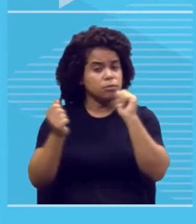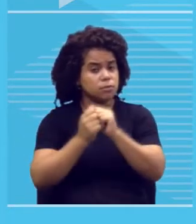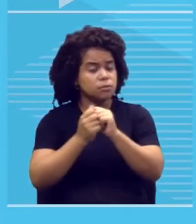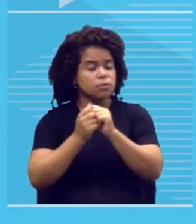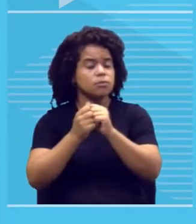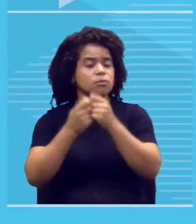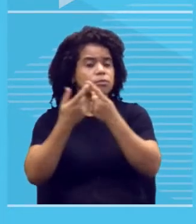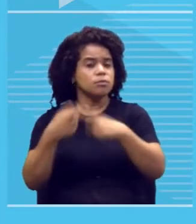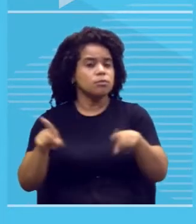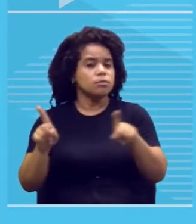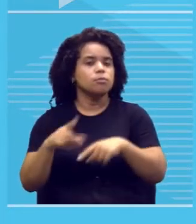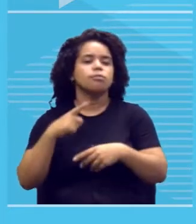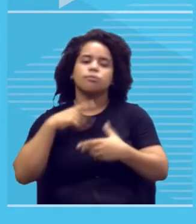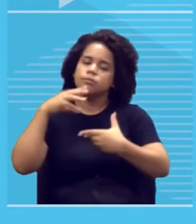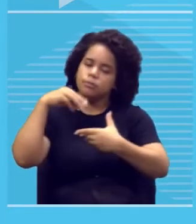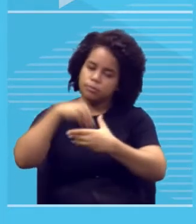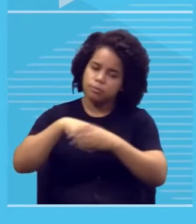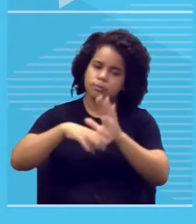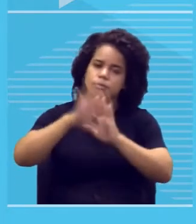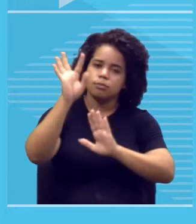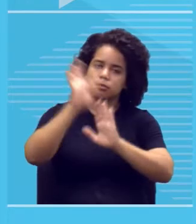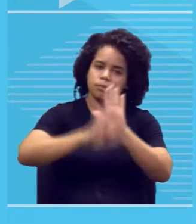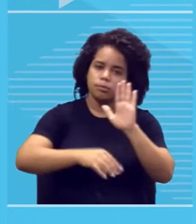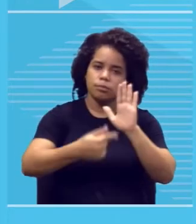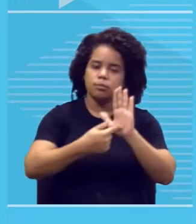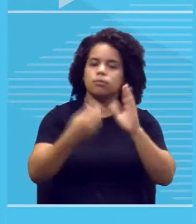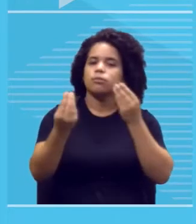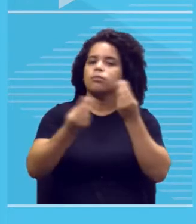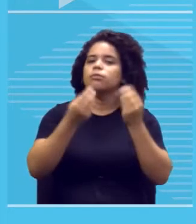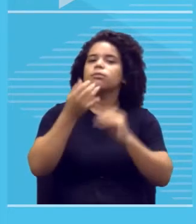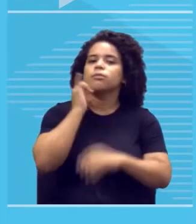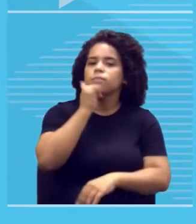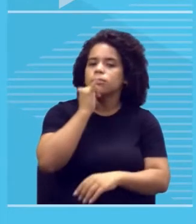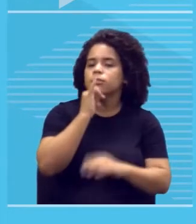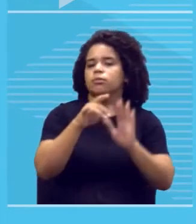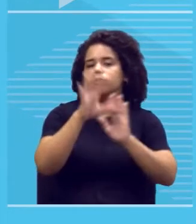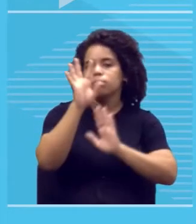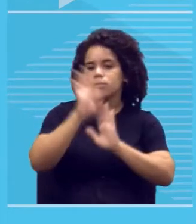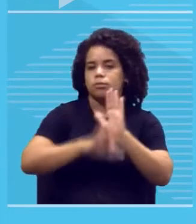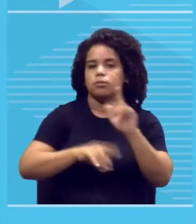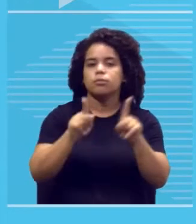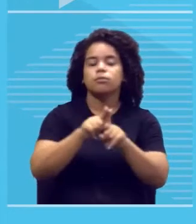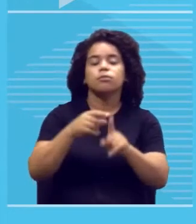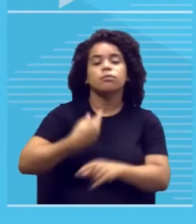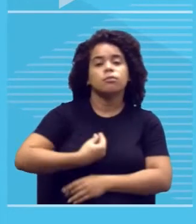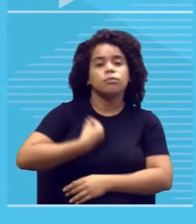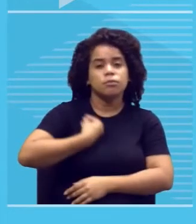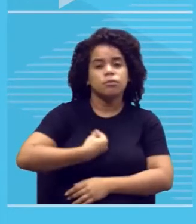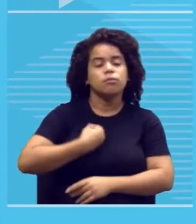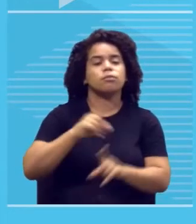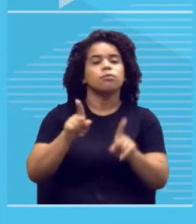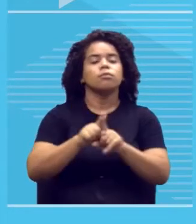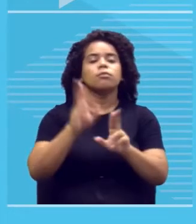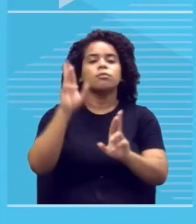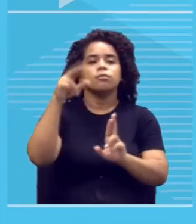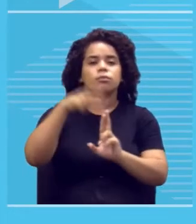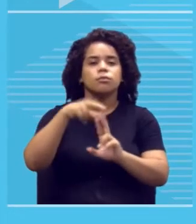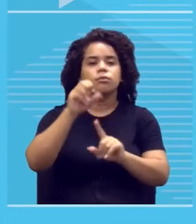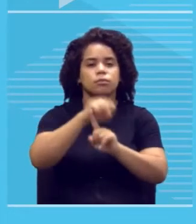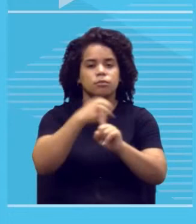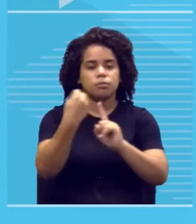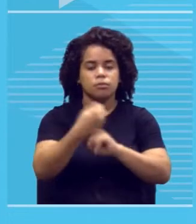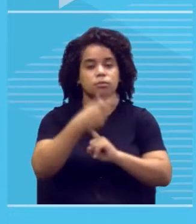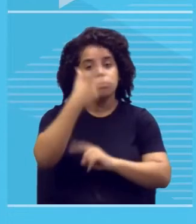tá no texto tá na forma como você conta a história tá na vivência e nas referências sociais que as pessoas